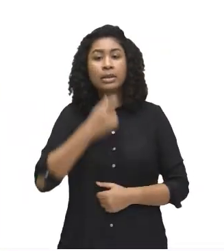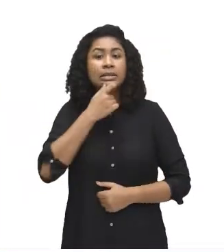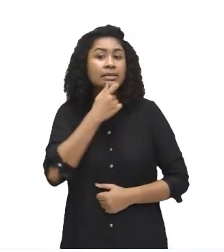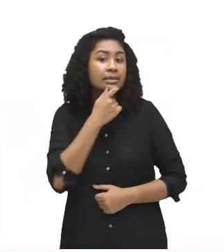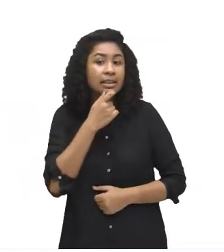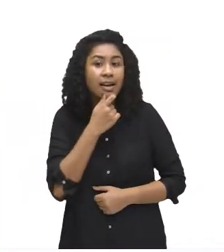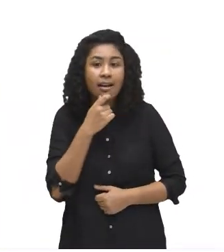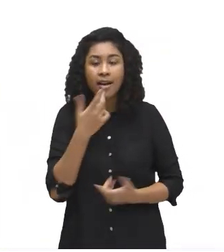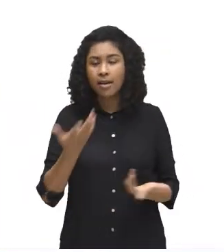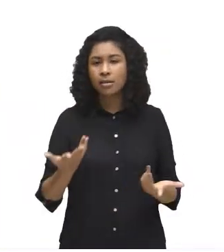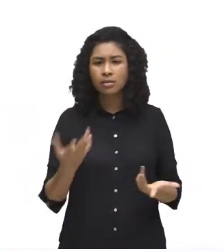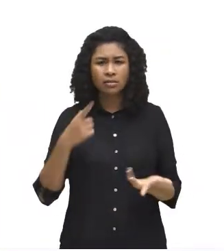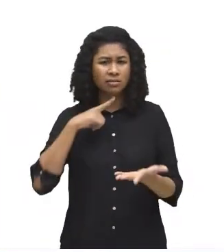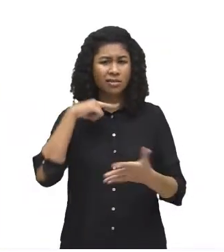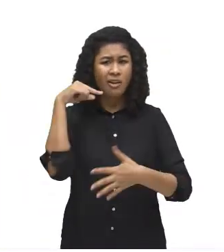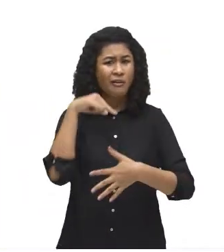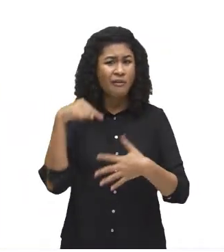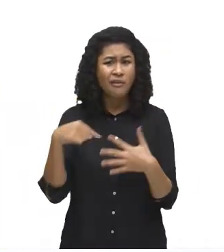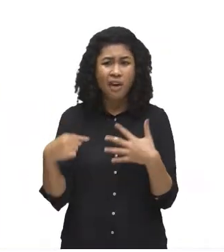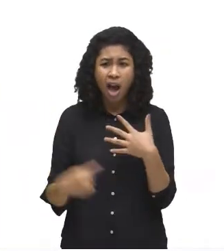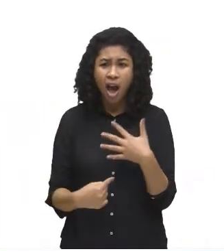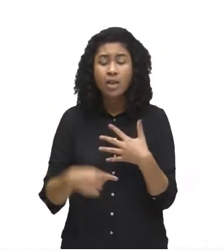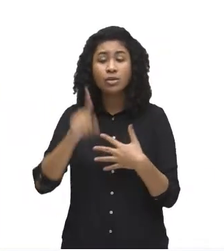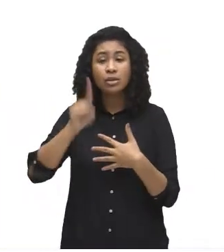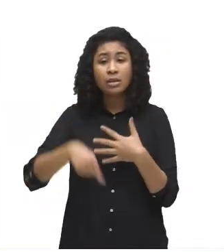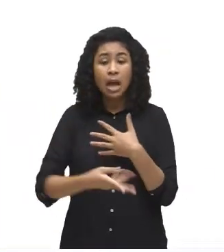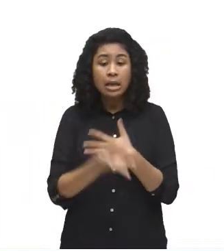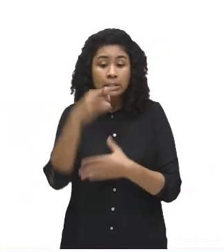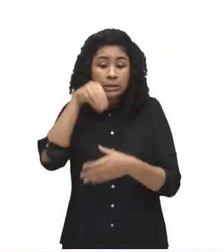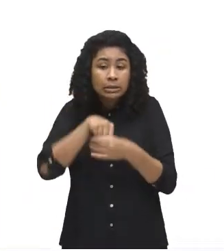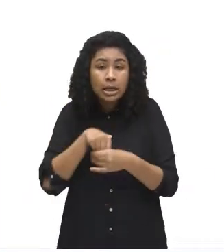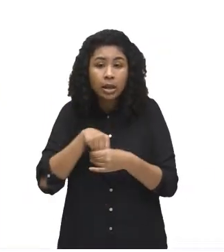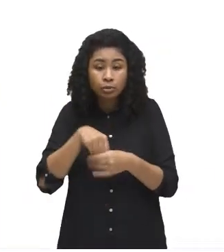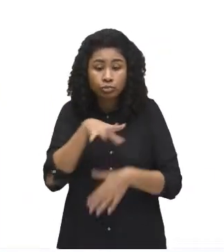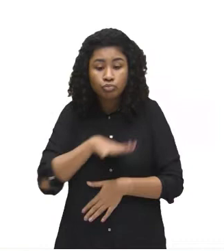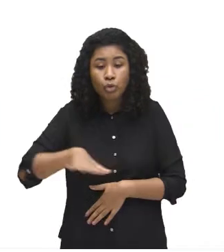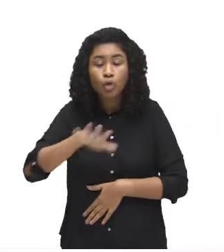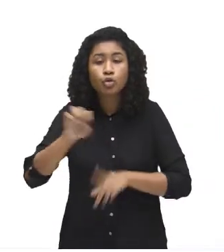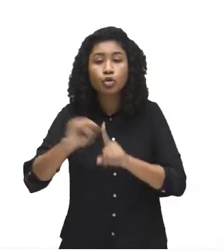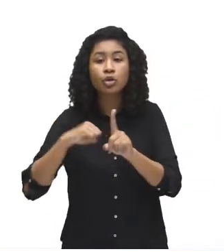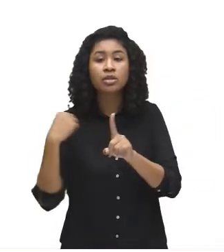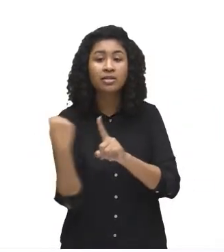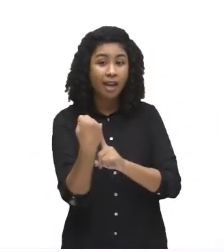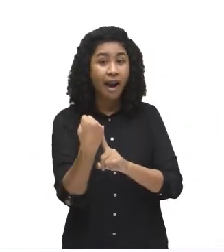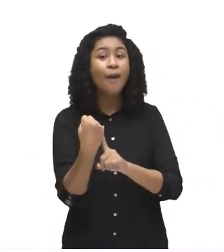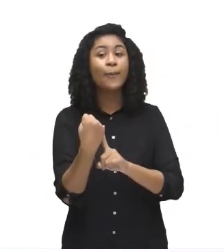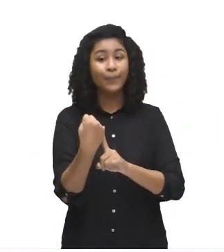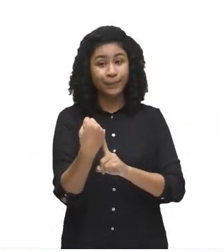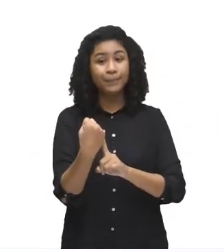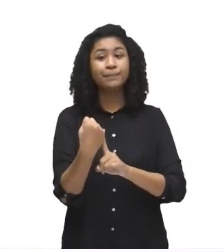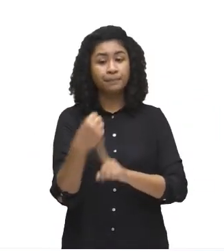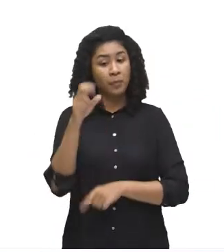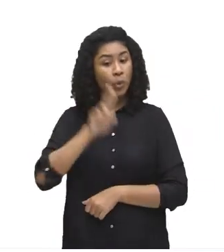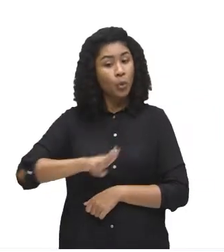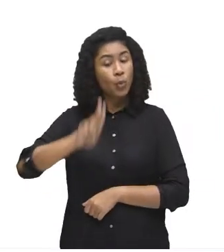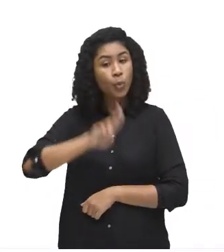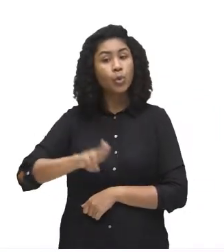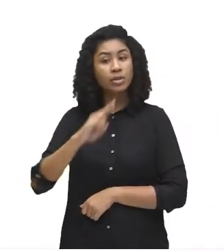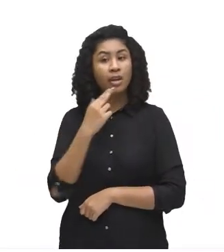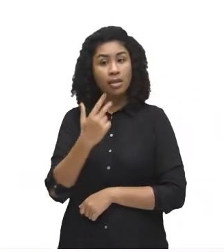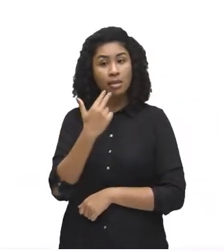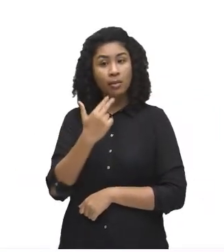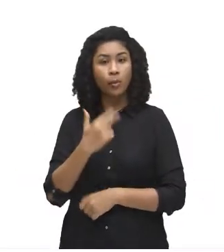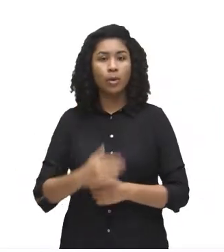sociais. Nós utilizamos dentro de um espaço social. E tem mais. Observe aí, olha o que diz aí também. A